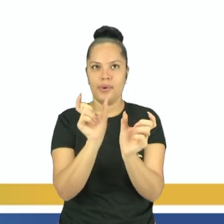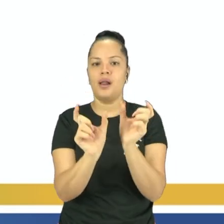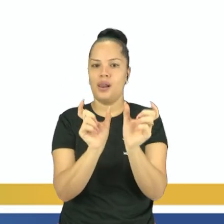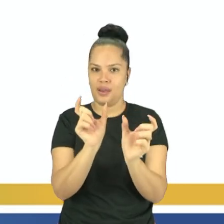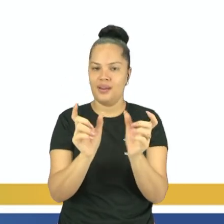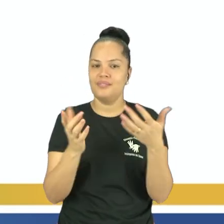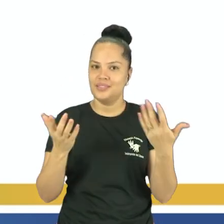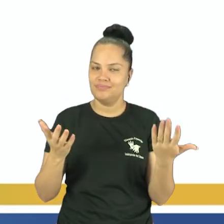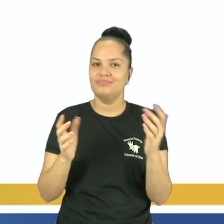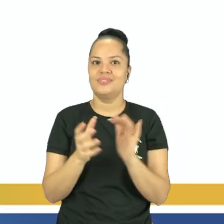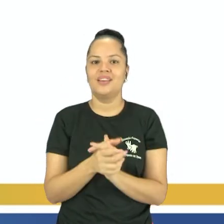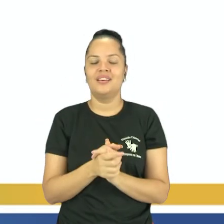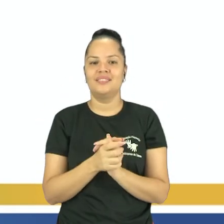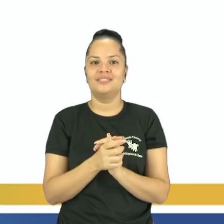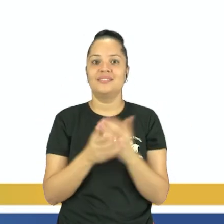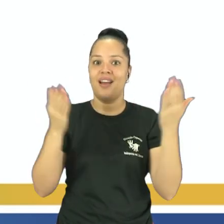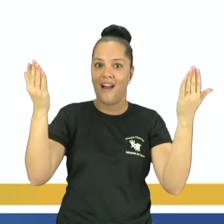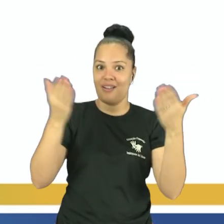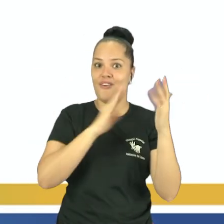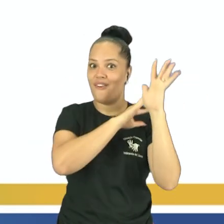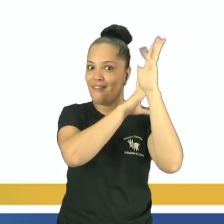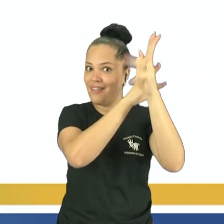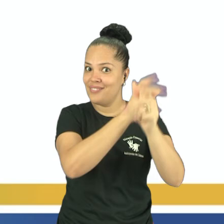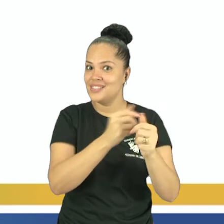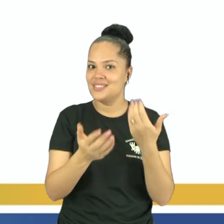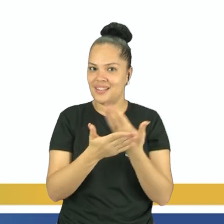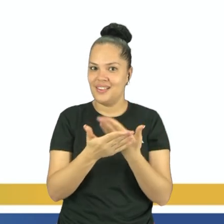Então, vamos lá? Vamos retomar o que a gente viu na aula de